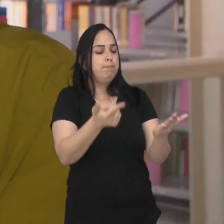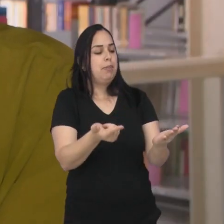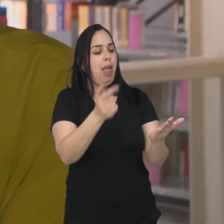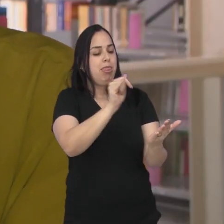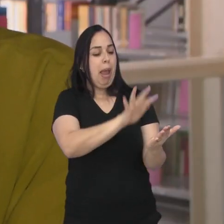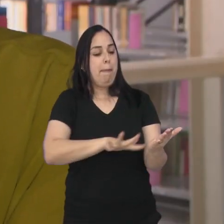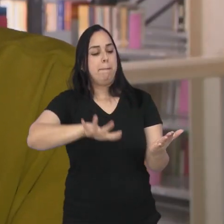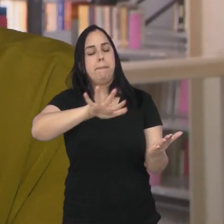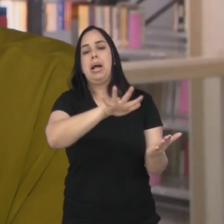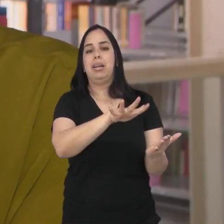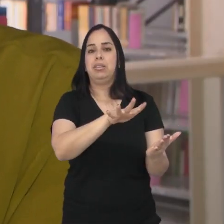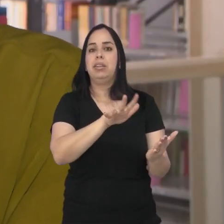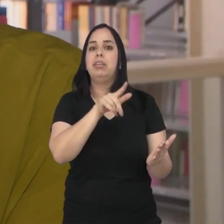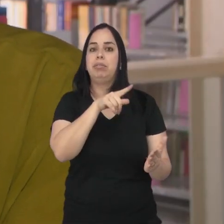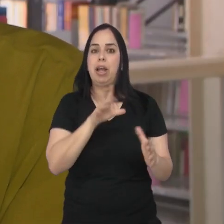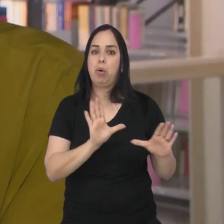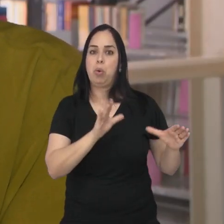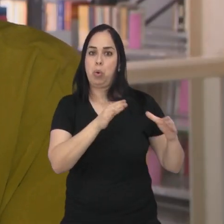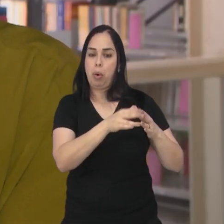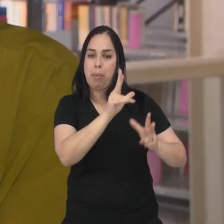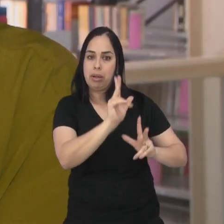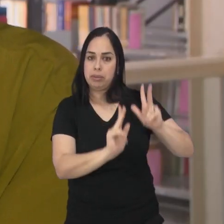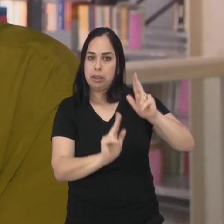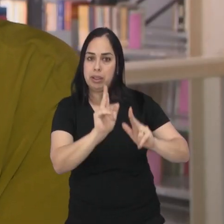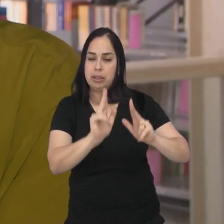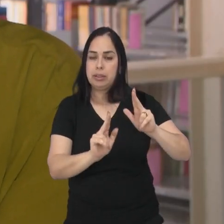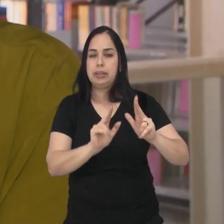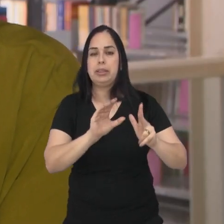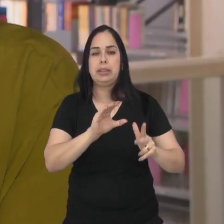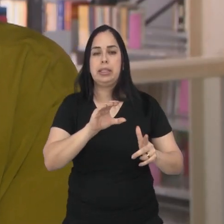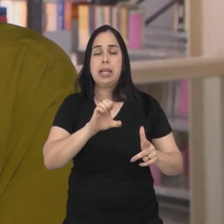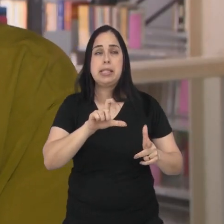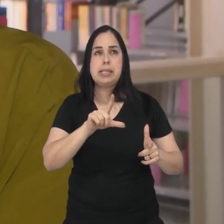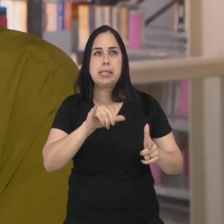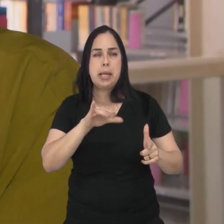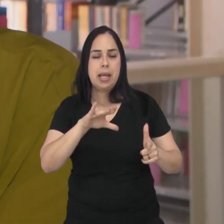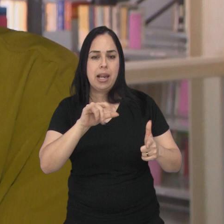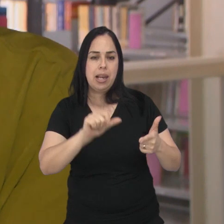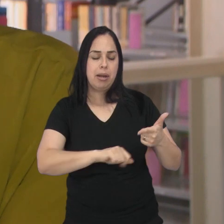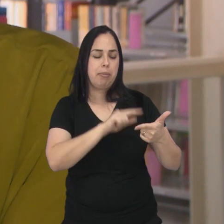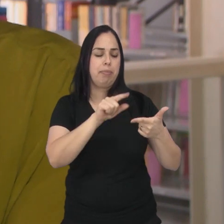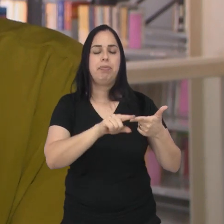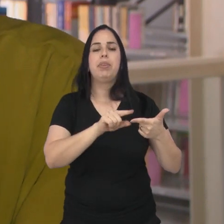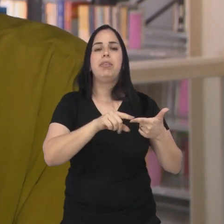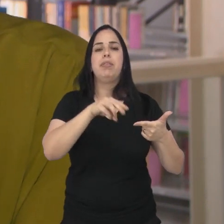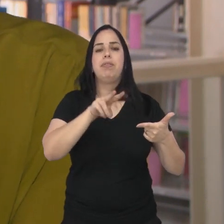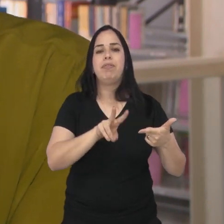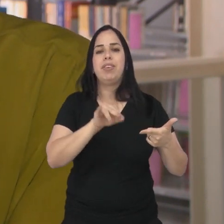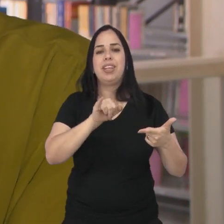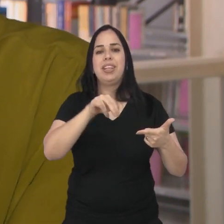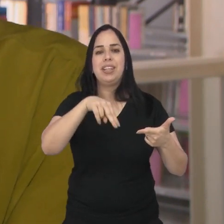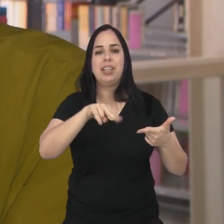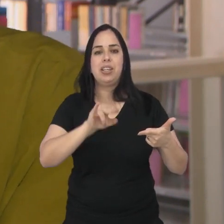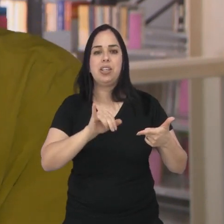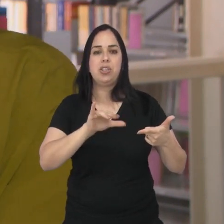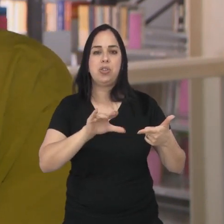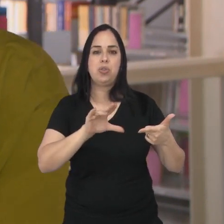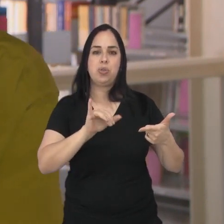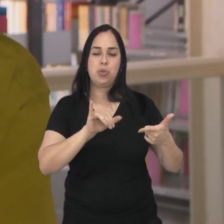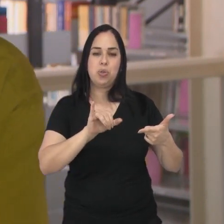tinha uma equipe de redação ali que tinha José Lins do Rego, Cecília Meirelles, Vinícius de Moraes,